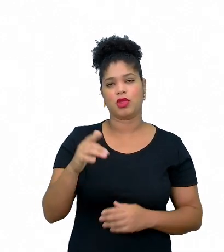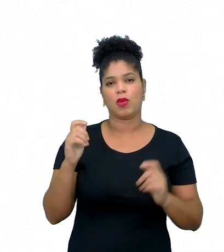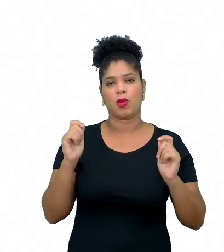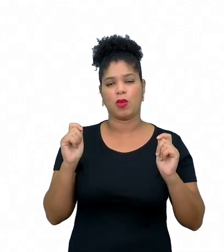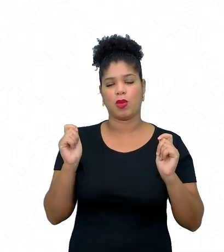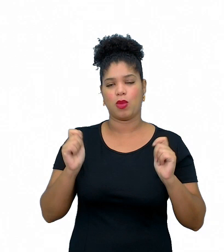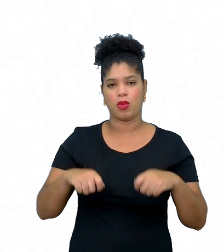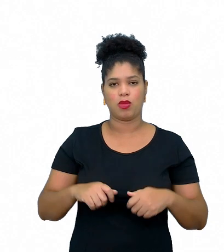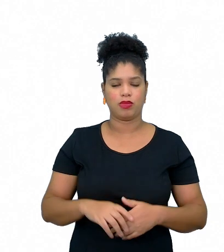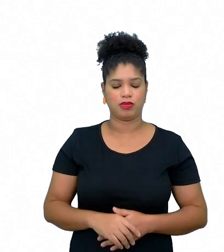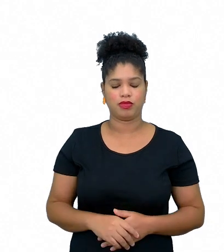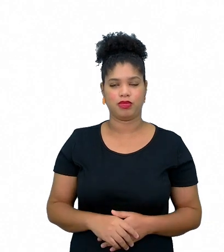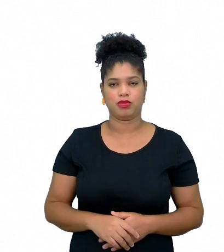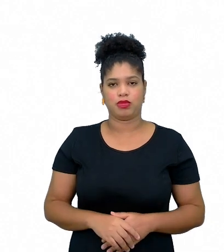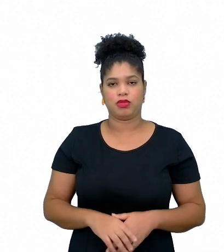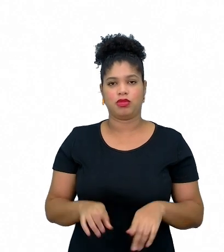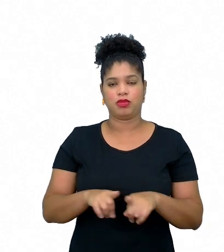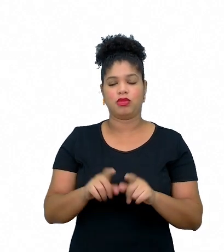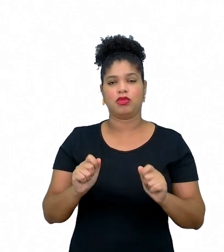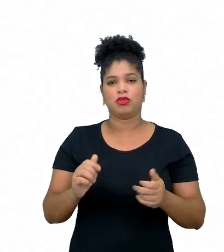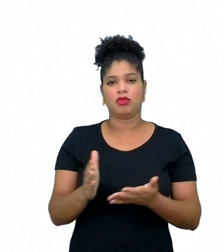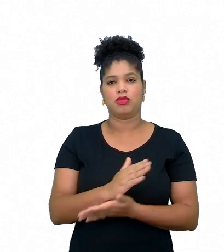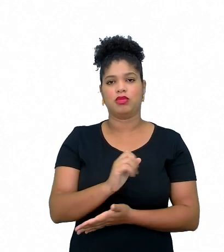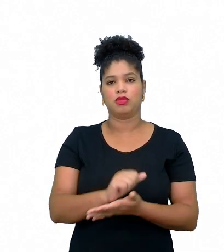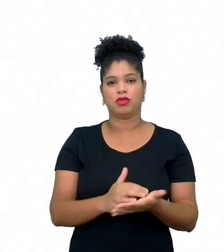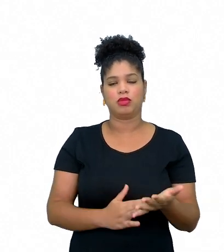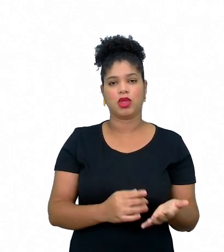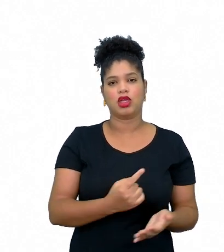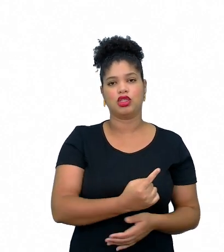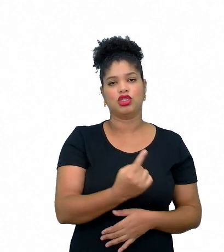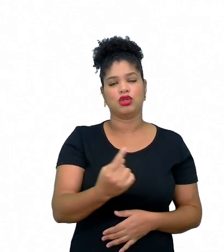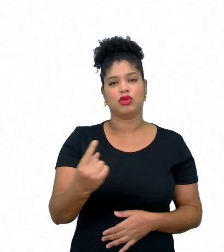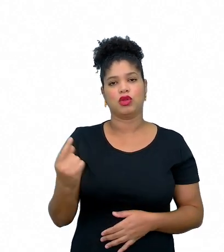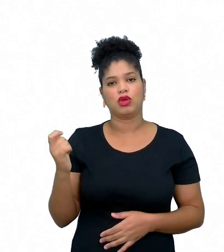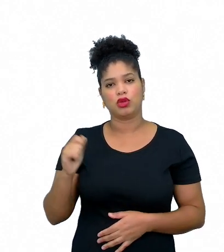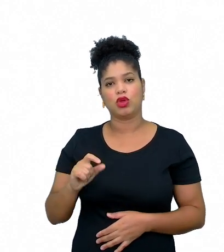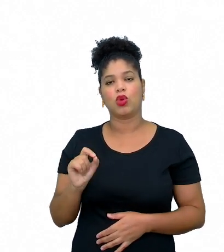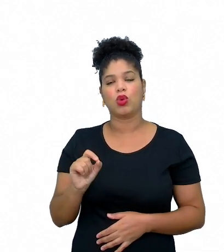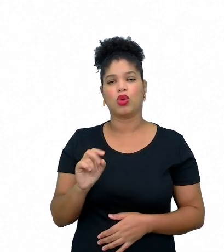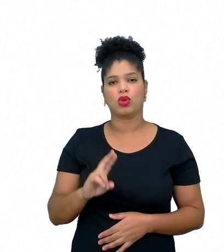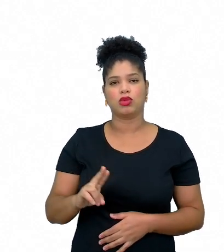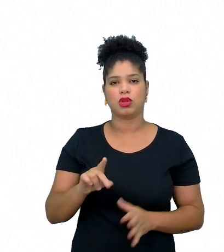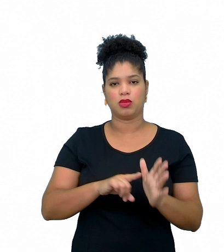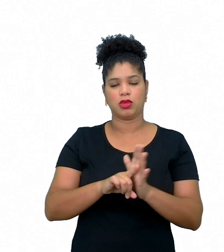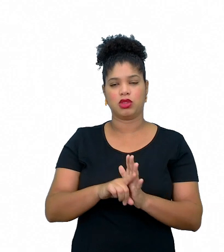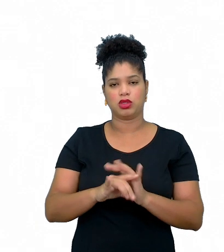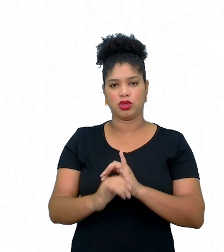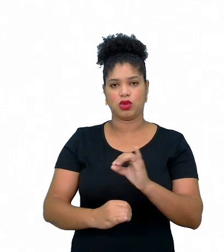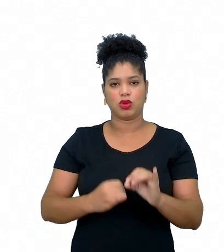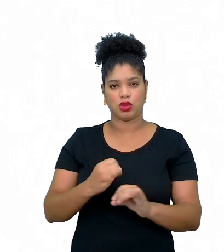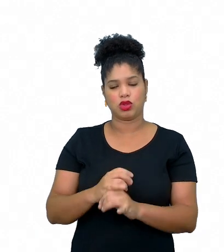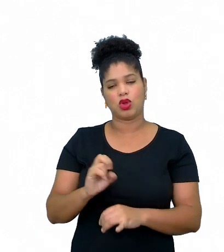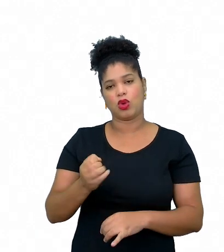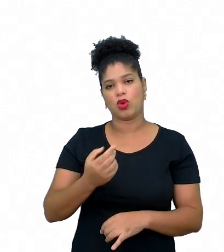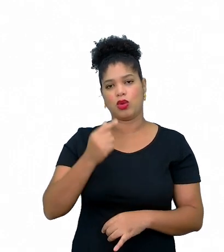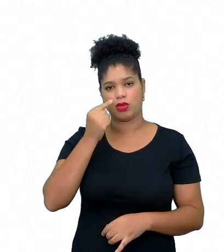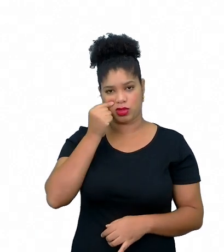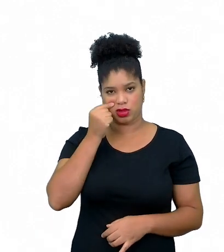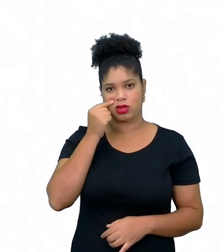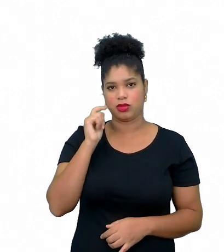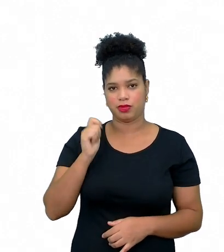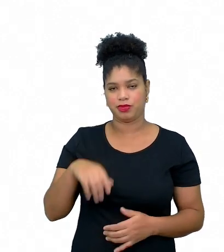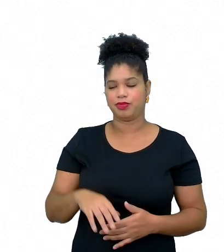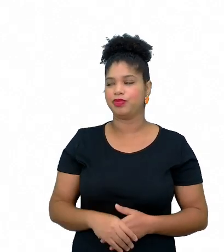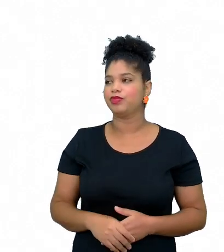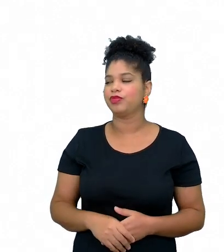potência. É possível haver atividades individualizadas, utilizando-se pesquisas online ou presencial. Então,